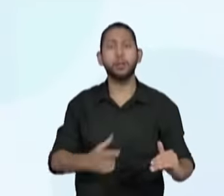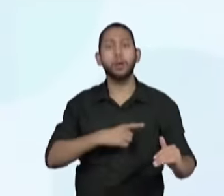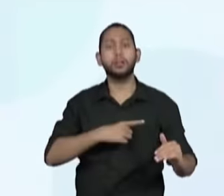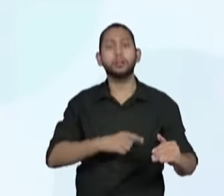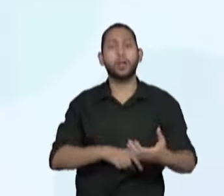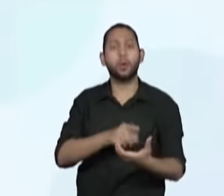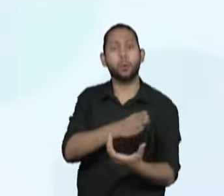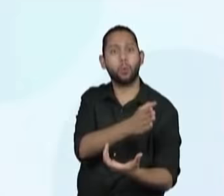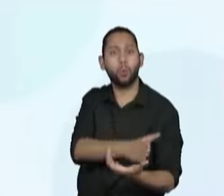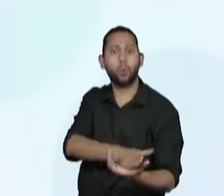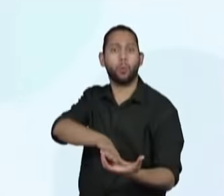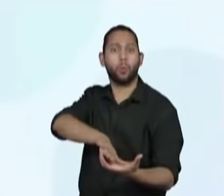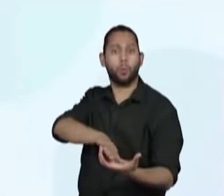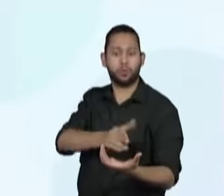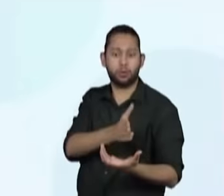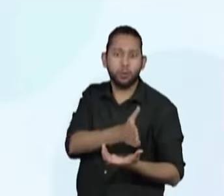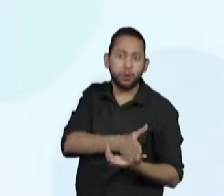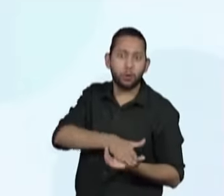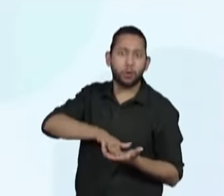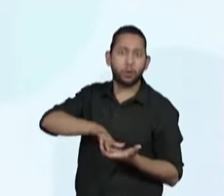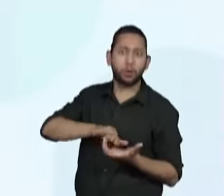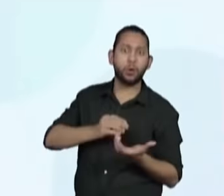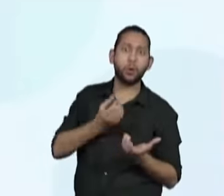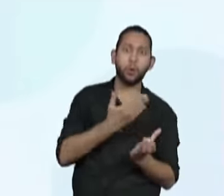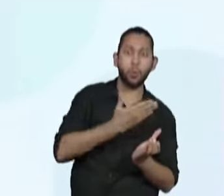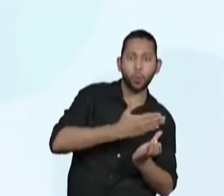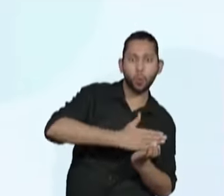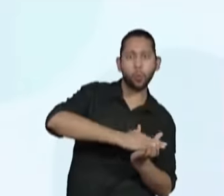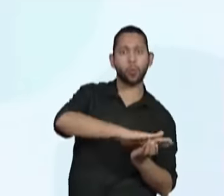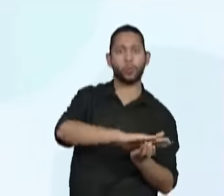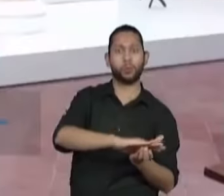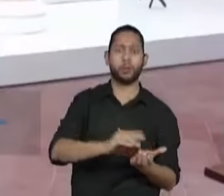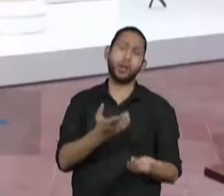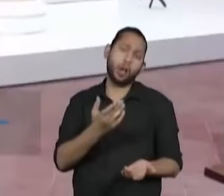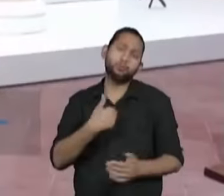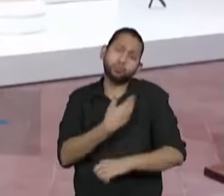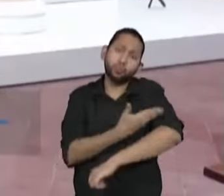forma, né, o arco acima, né,